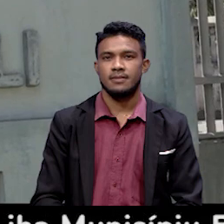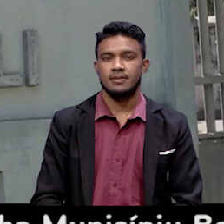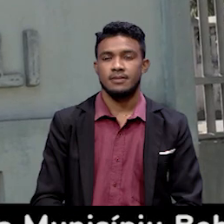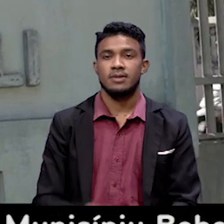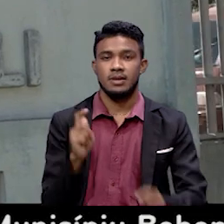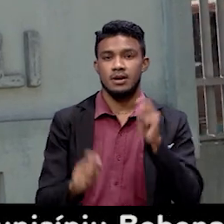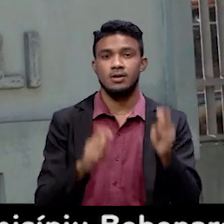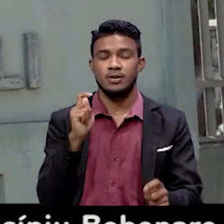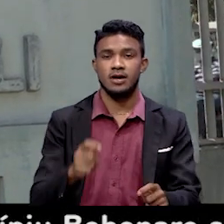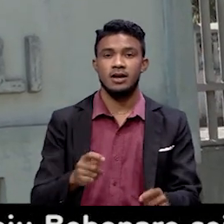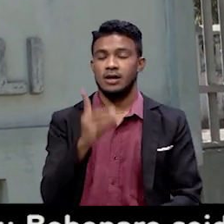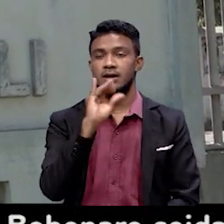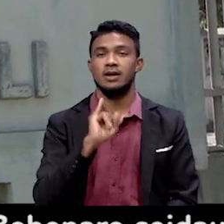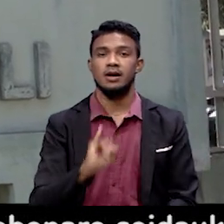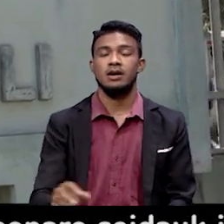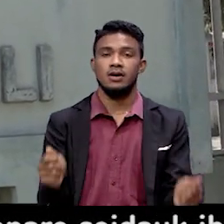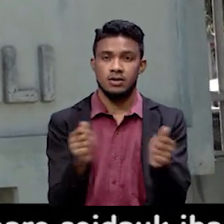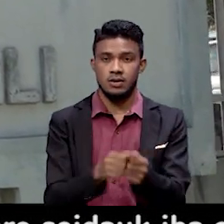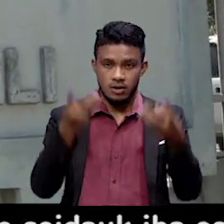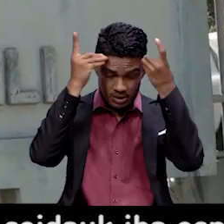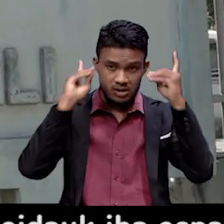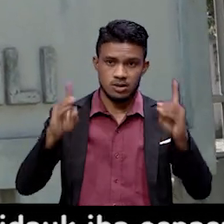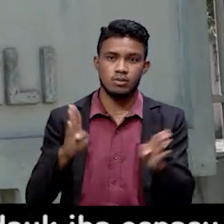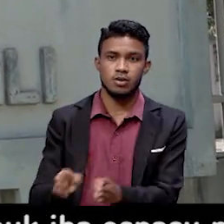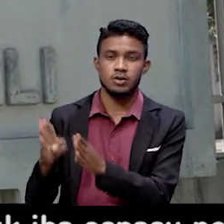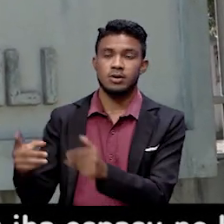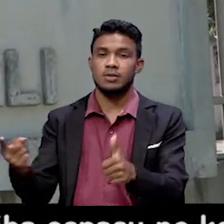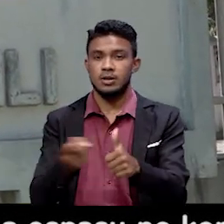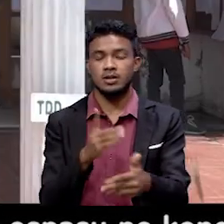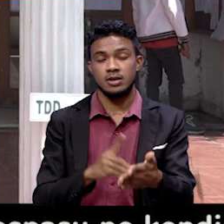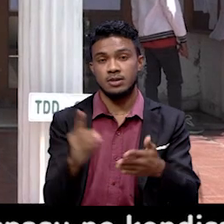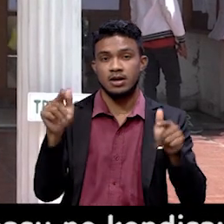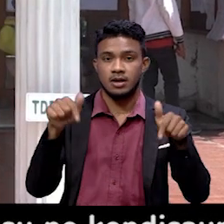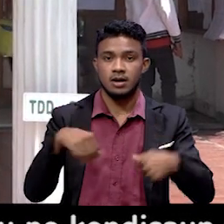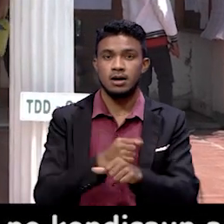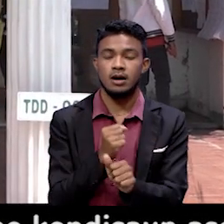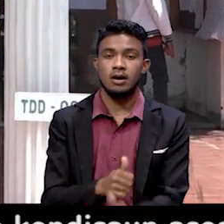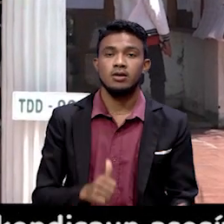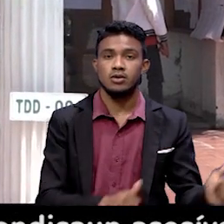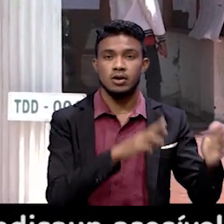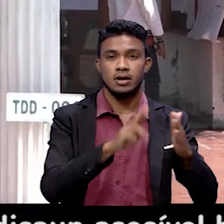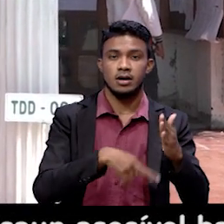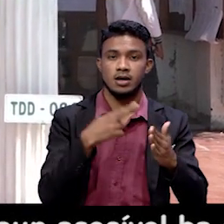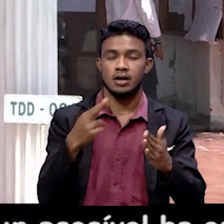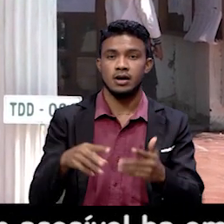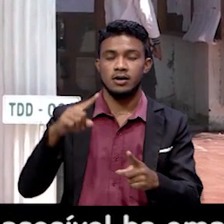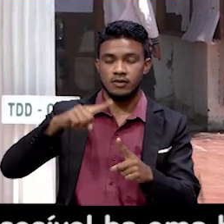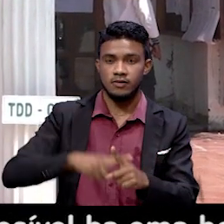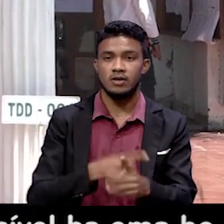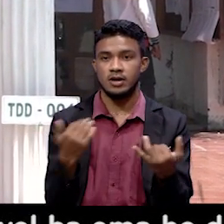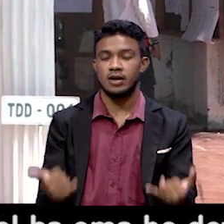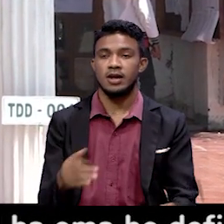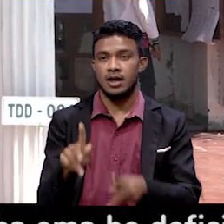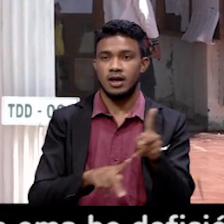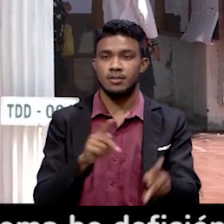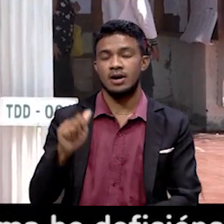Tribunal Distrital de Lilihus decisão para processo primeiro interrogatório semana, né? Aplica a medida de coação à apresentação periódica Barguídio Inicial